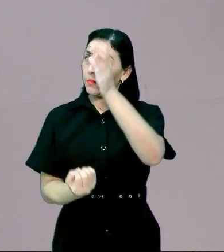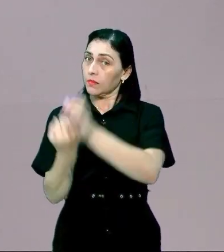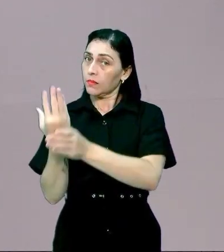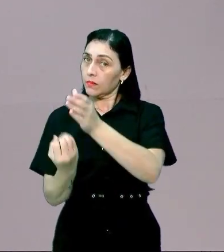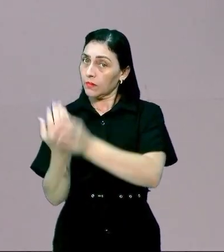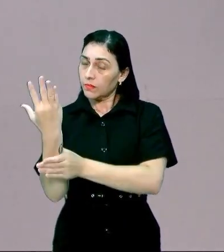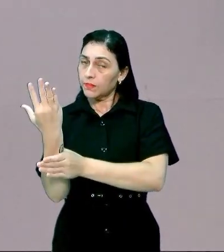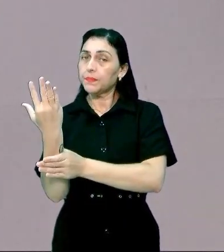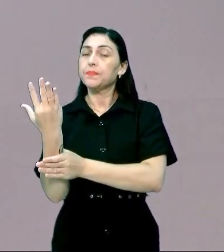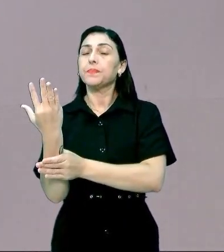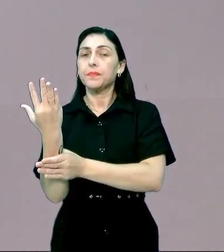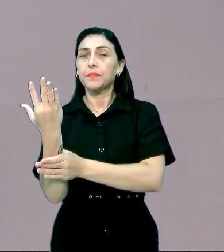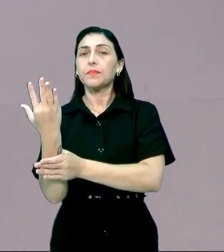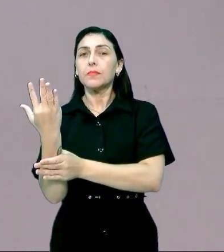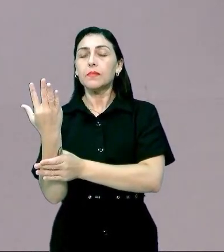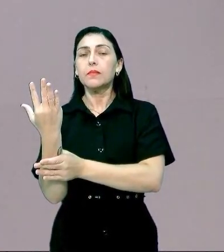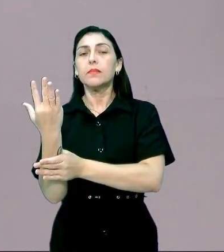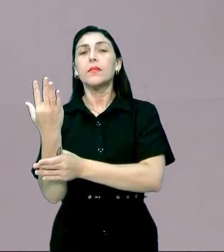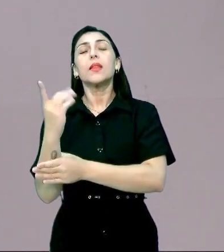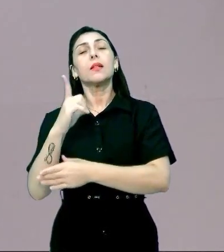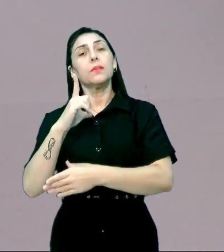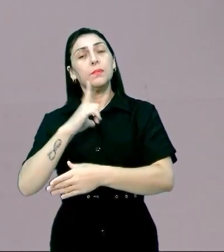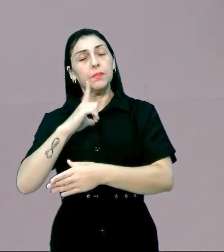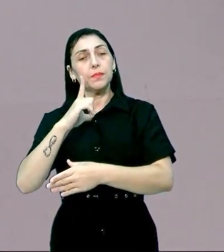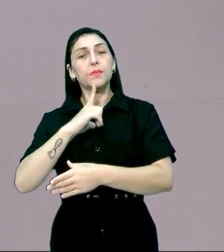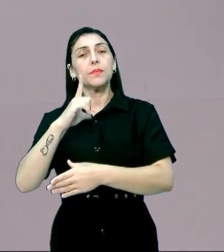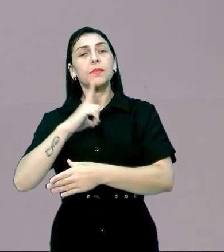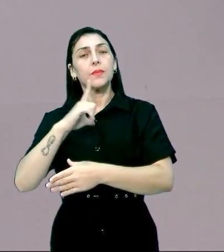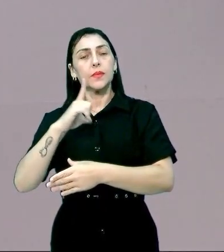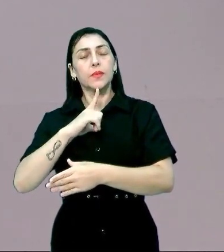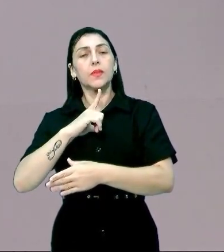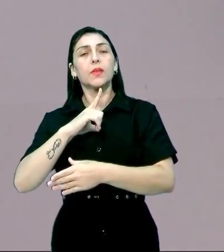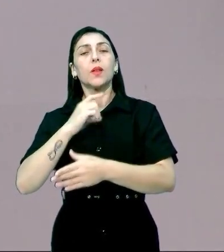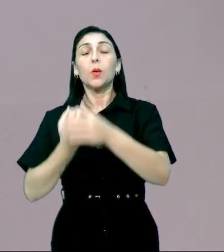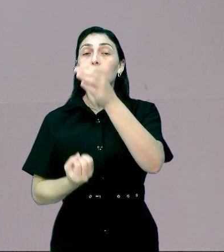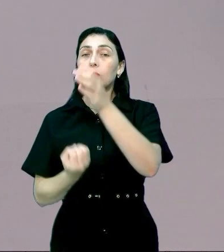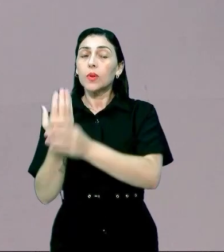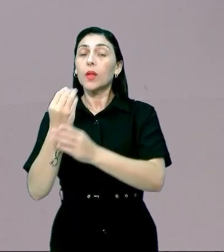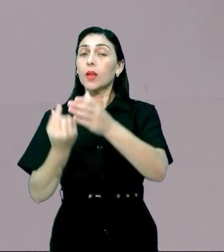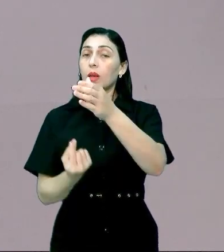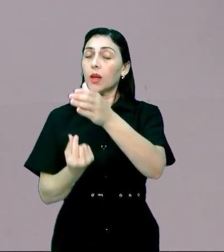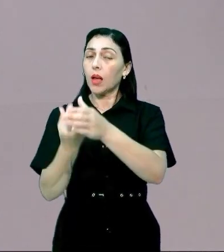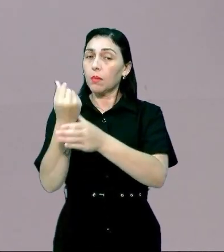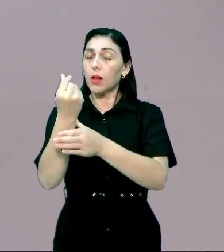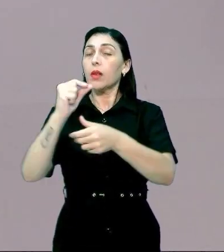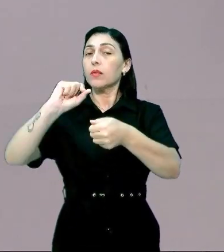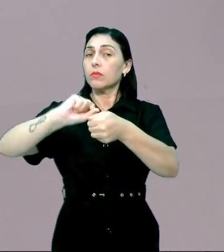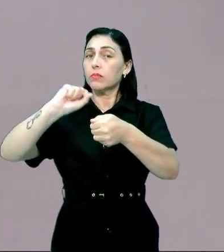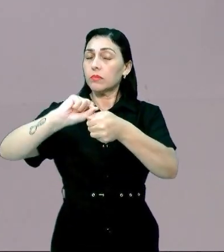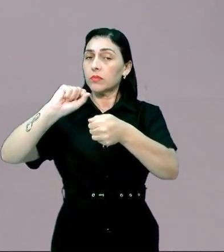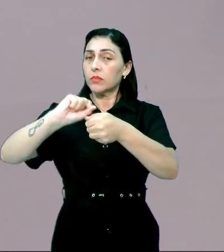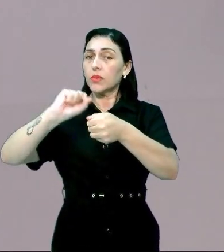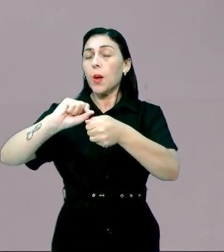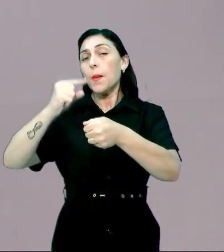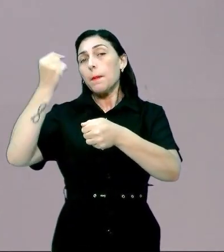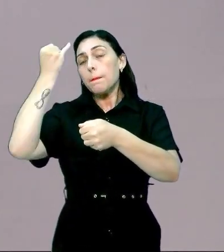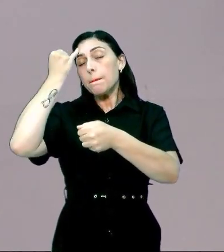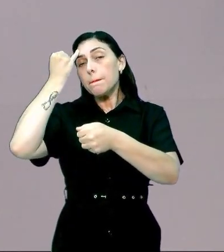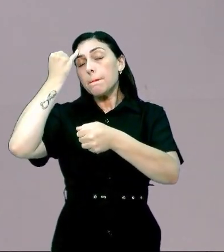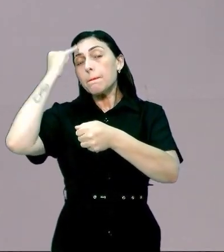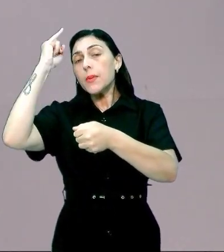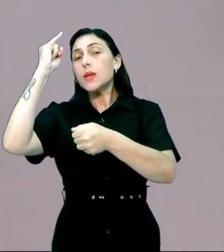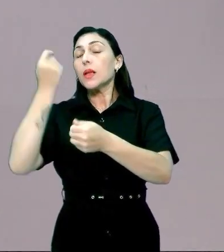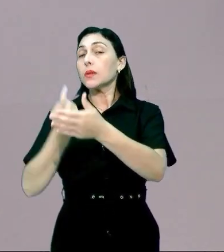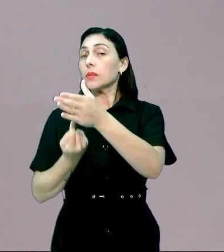produtivas, né? Ele atende às expectativas do modo de produção capitalista, que são expectativas